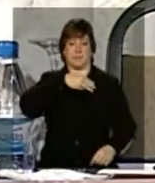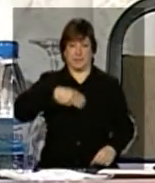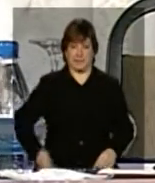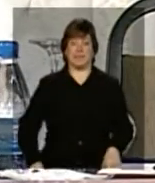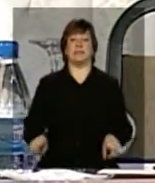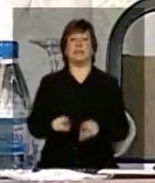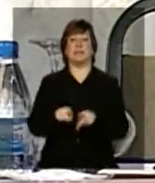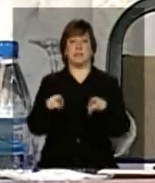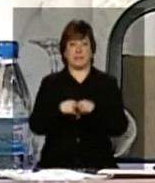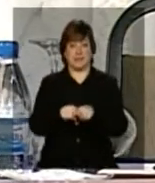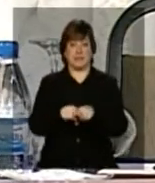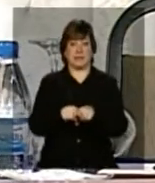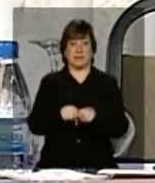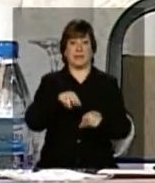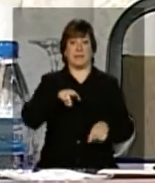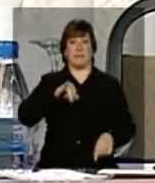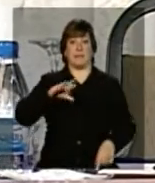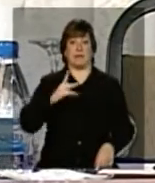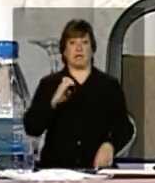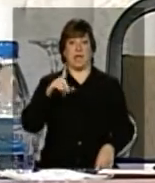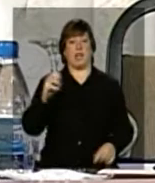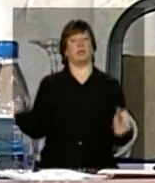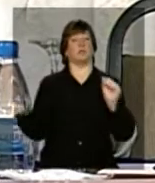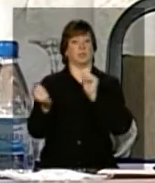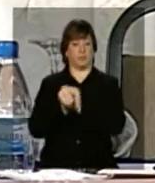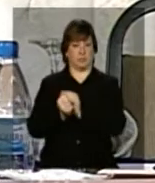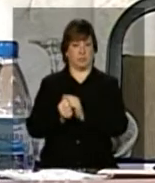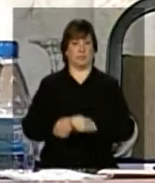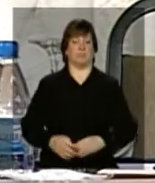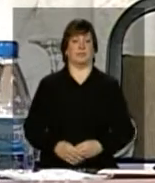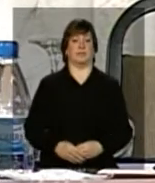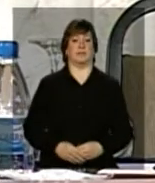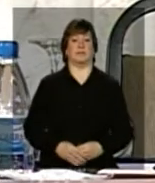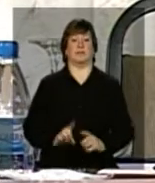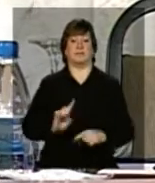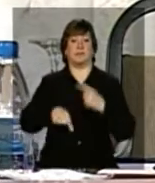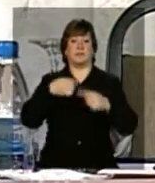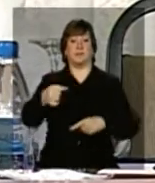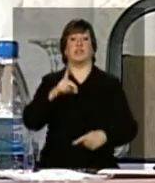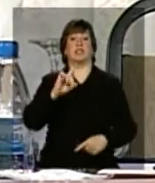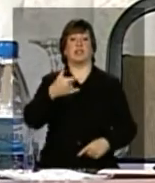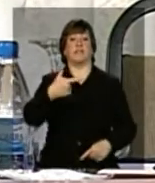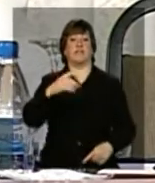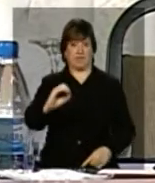a Michelle Bachelet. Dia 20,